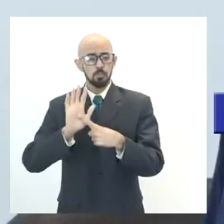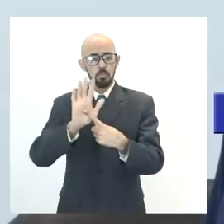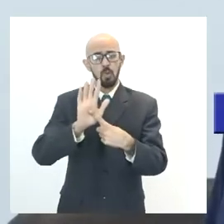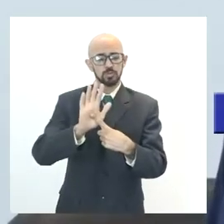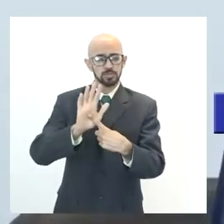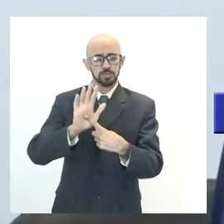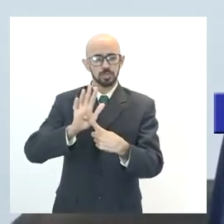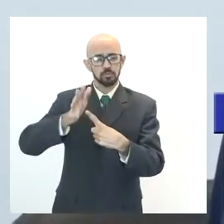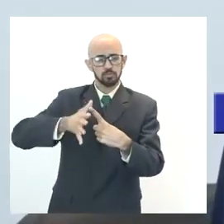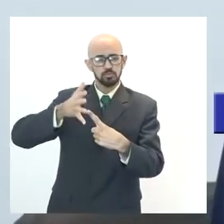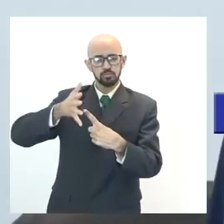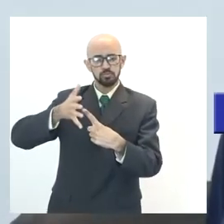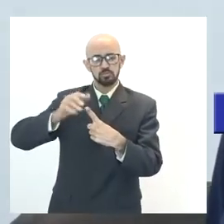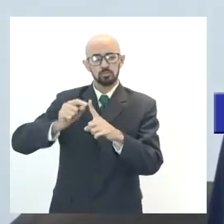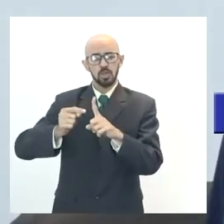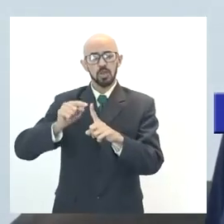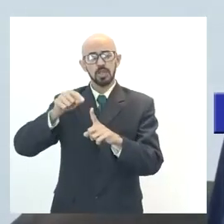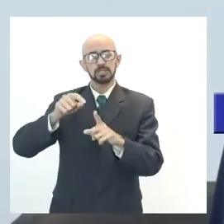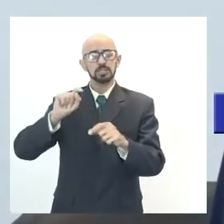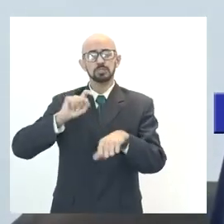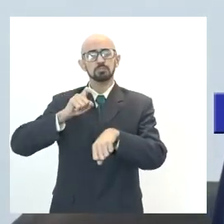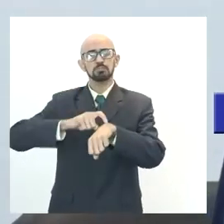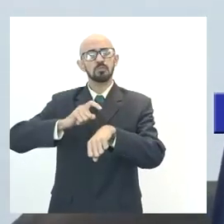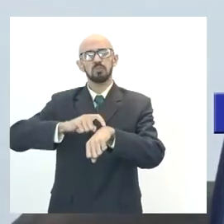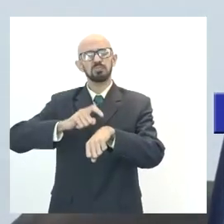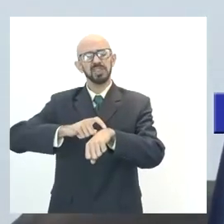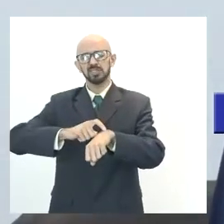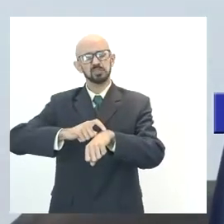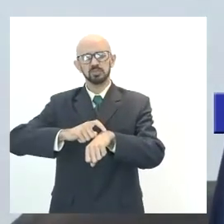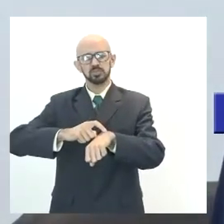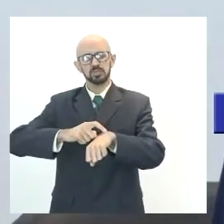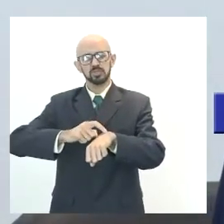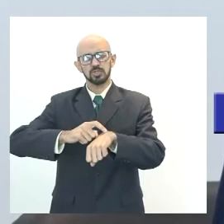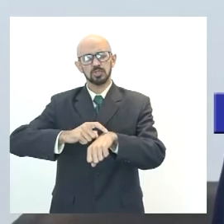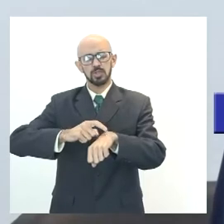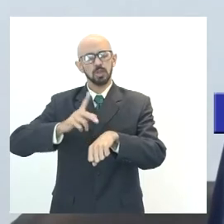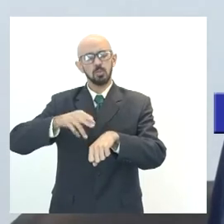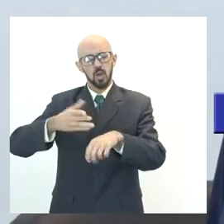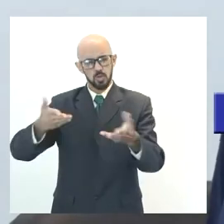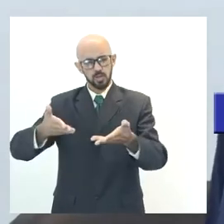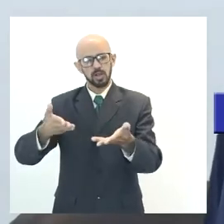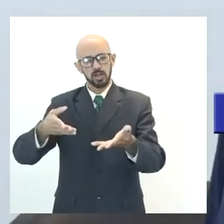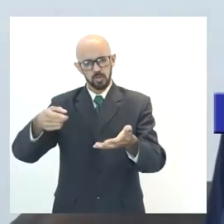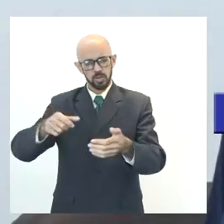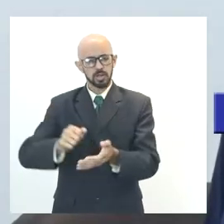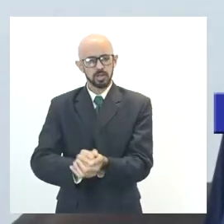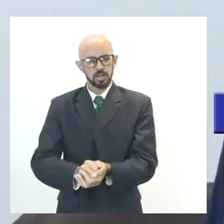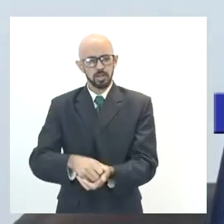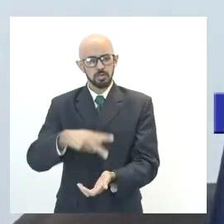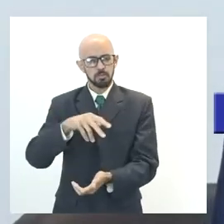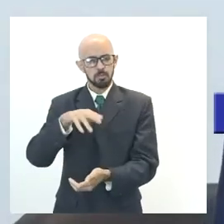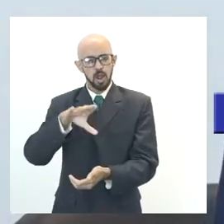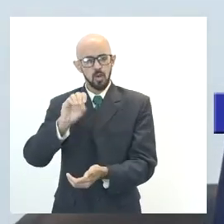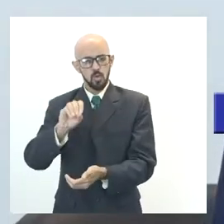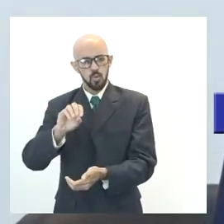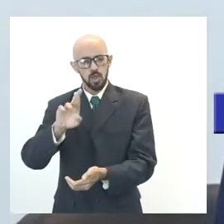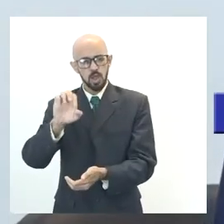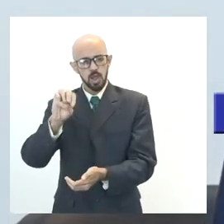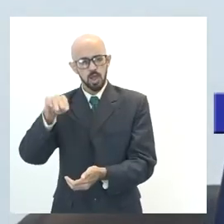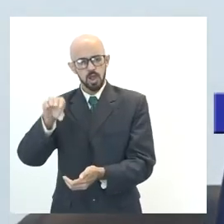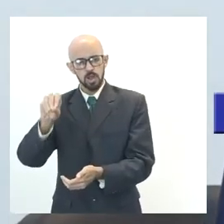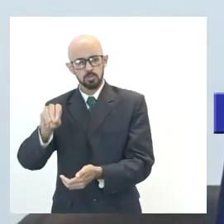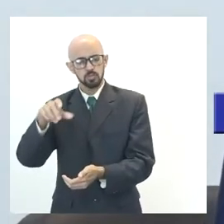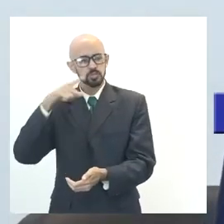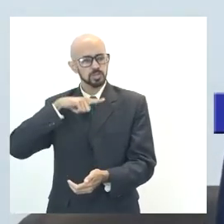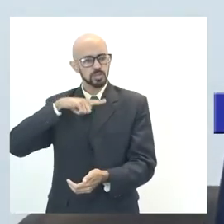a momentos debates como esse Paulo Ramos que tem uma história que nos nutre na